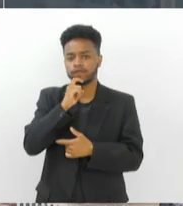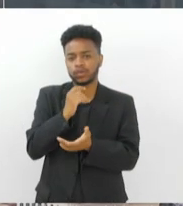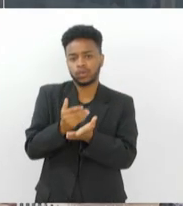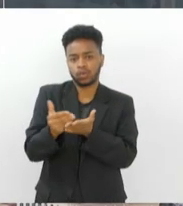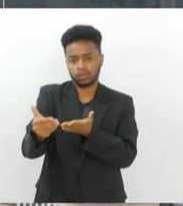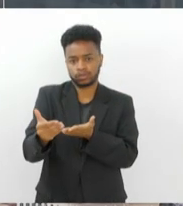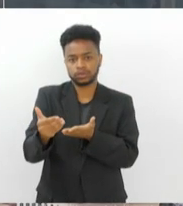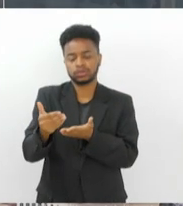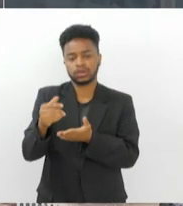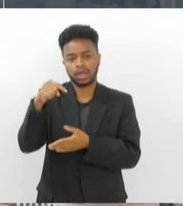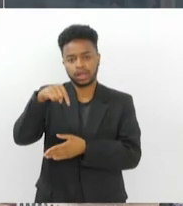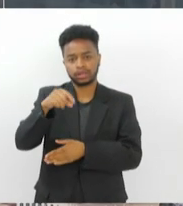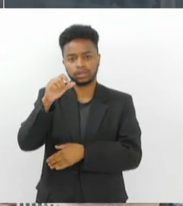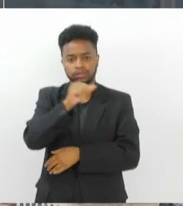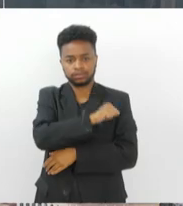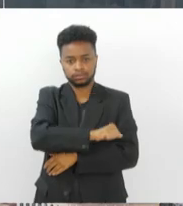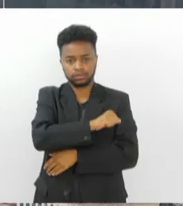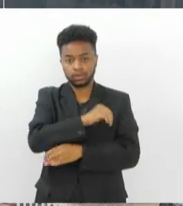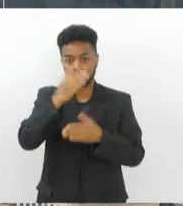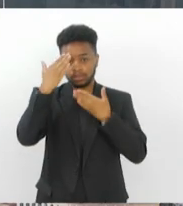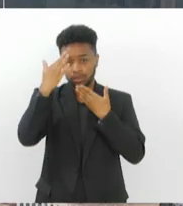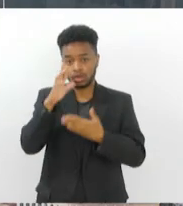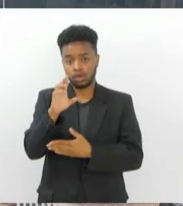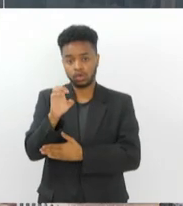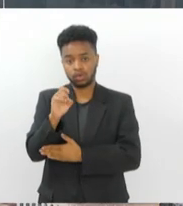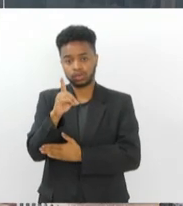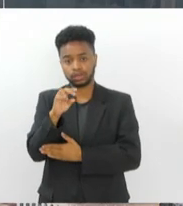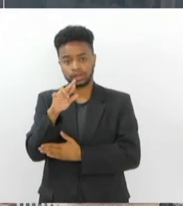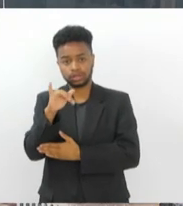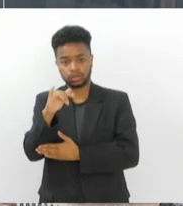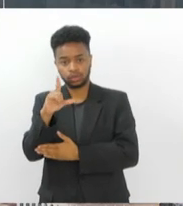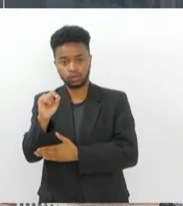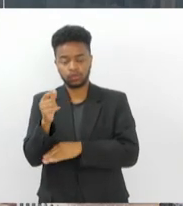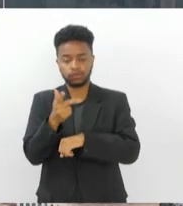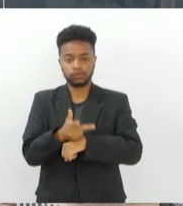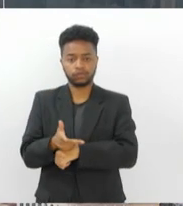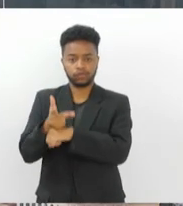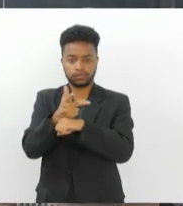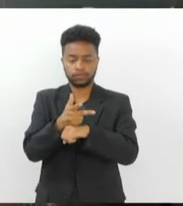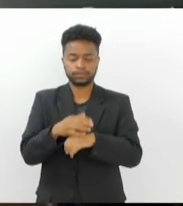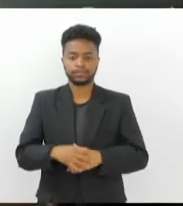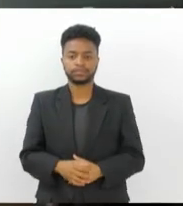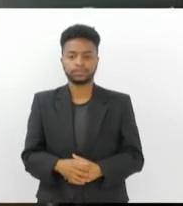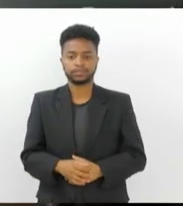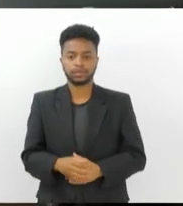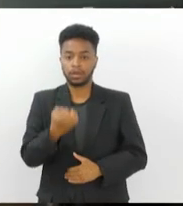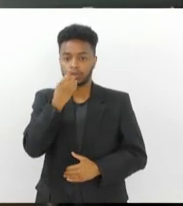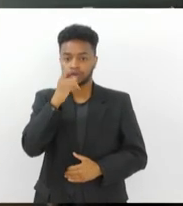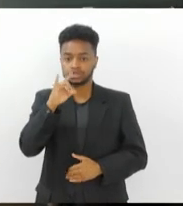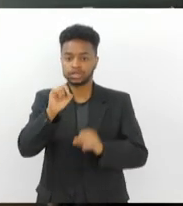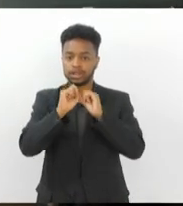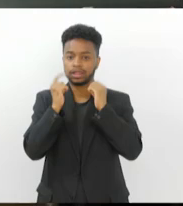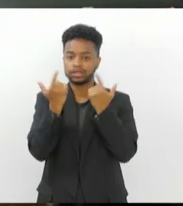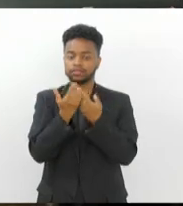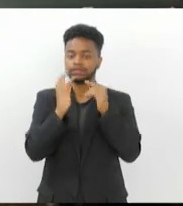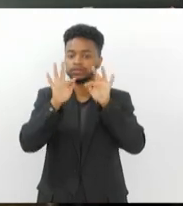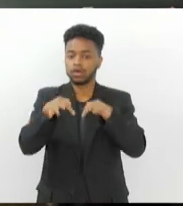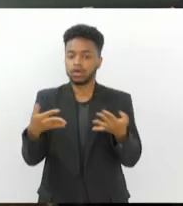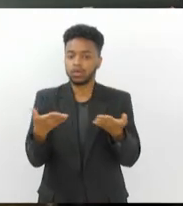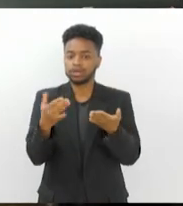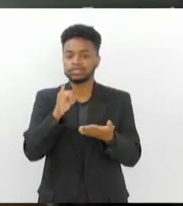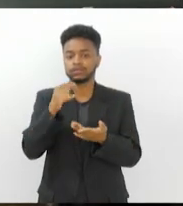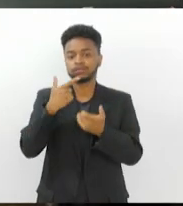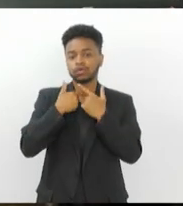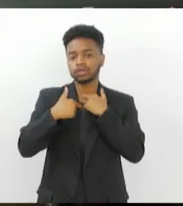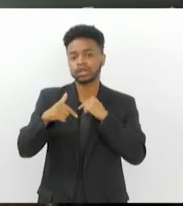está sobre o o Estado Obrigado Rodrigo Melo pelas imagens ao vivo de hoje o bom dia alerg termina aqui se você quiser